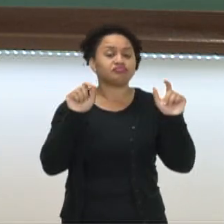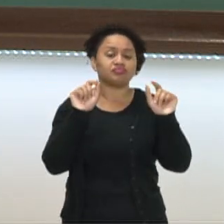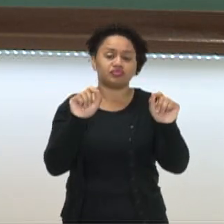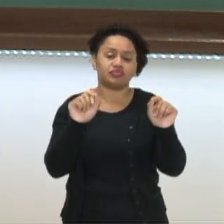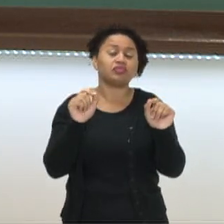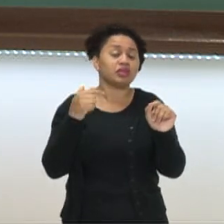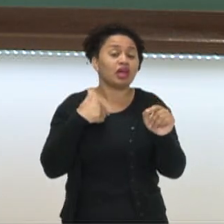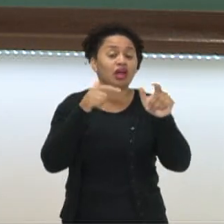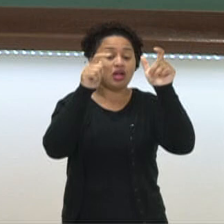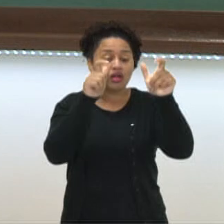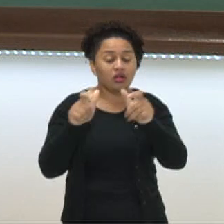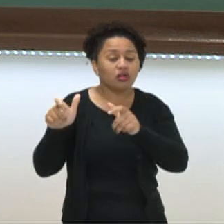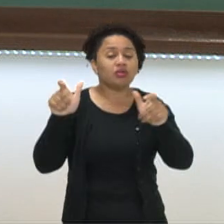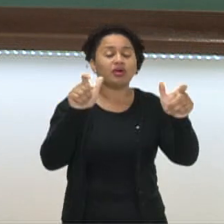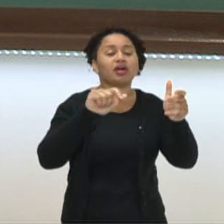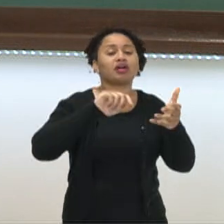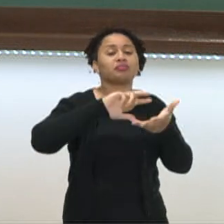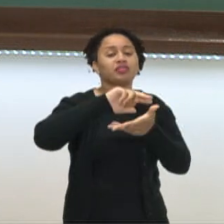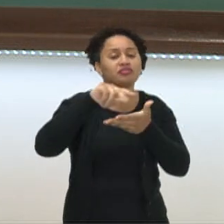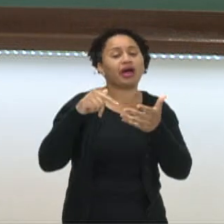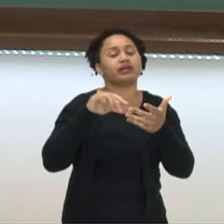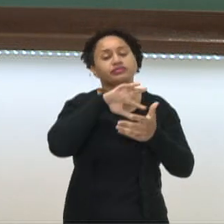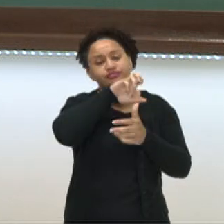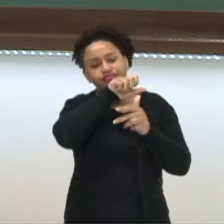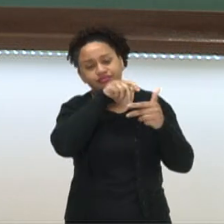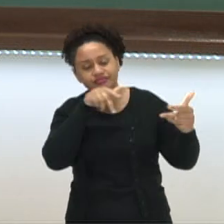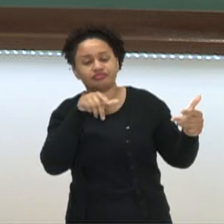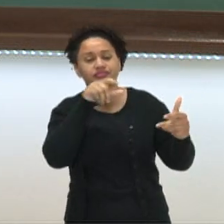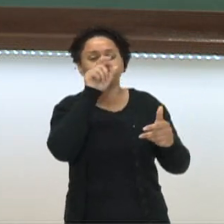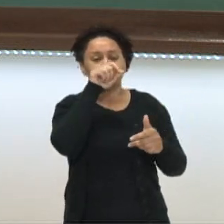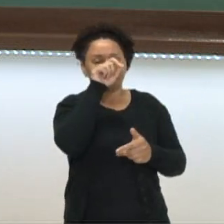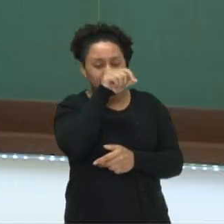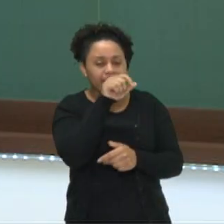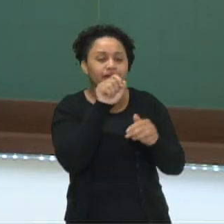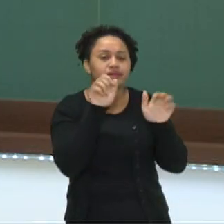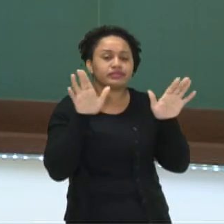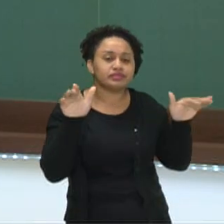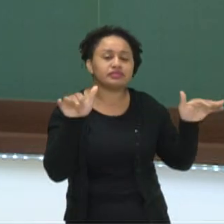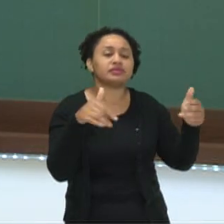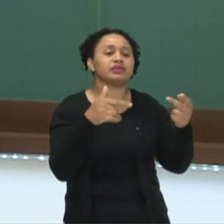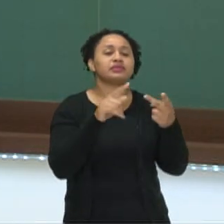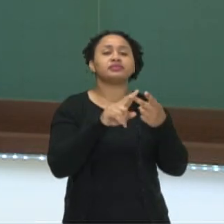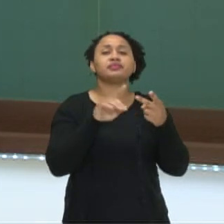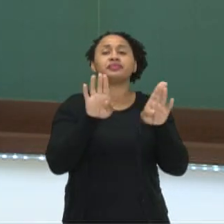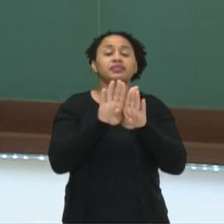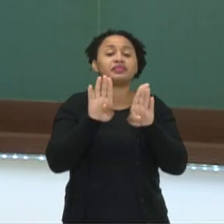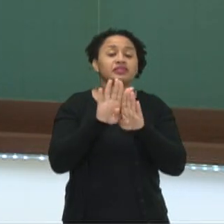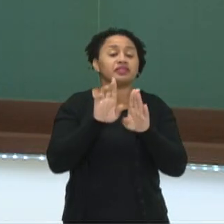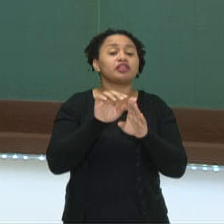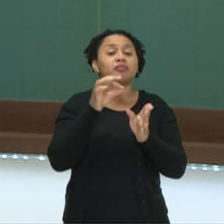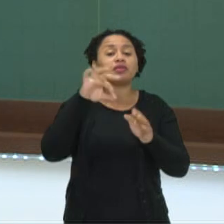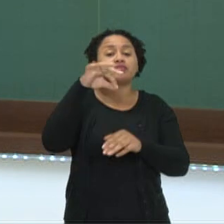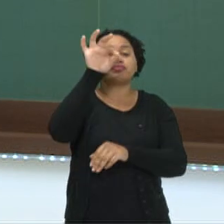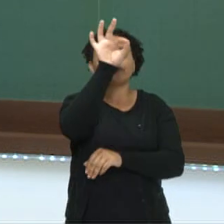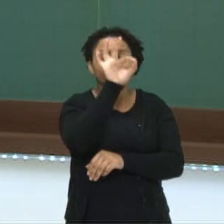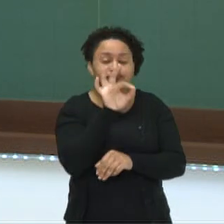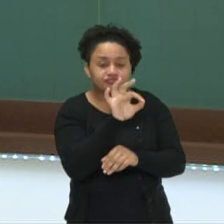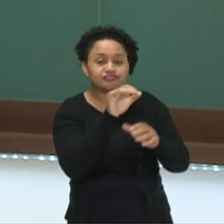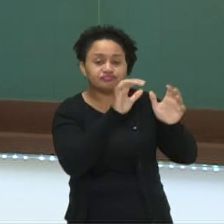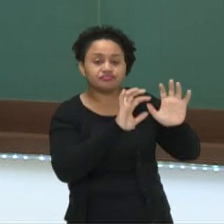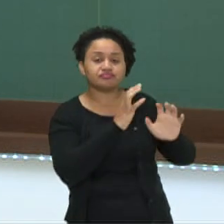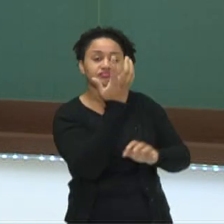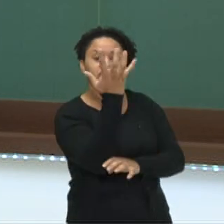tornam habitats para muitas espécies, para os pássaros, também são atrativas para os insetos, que